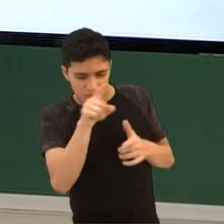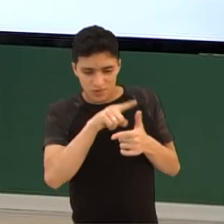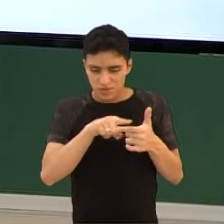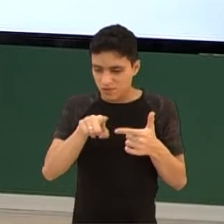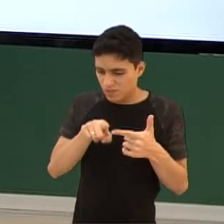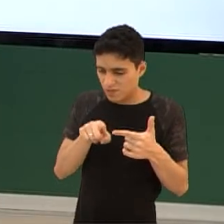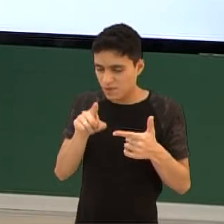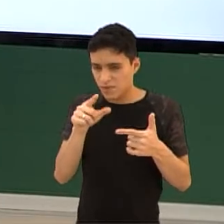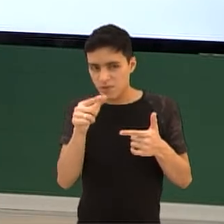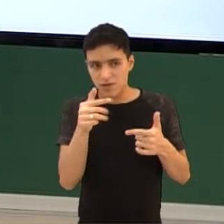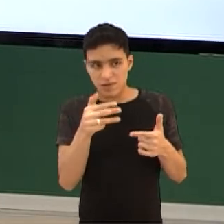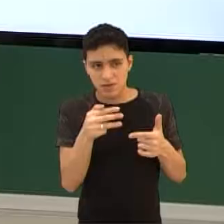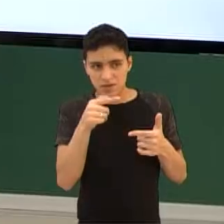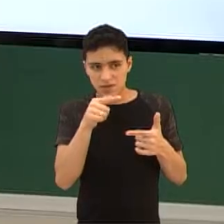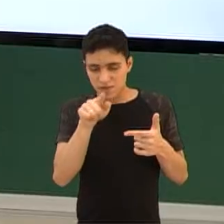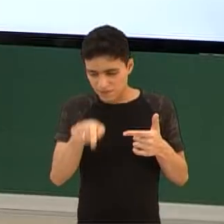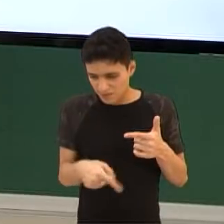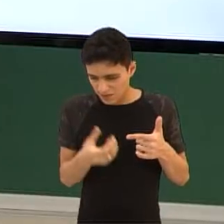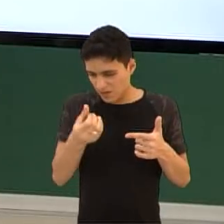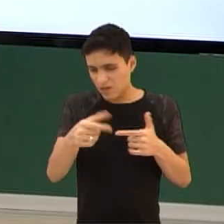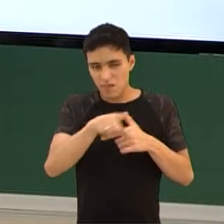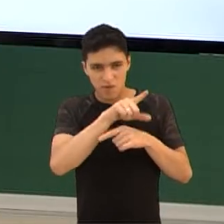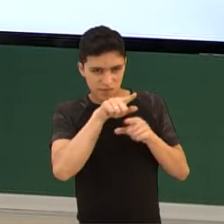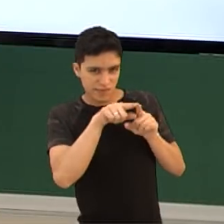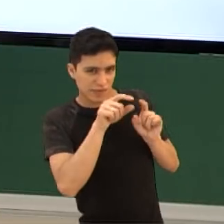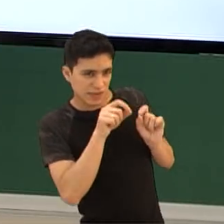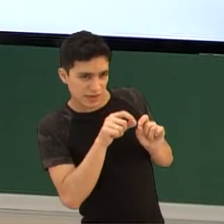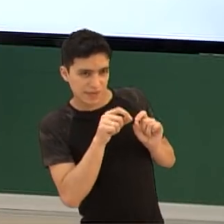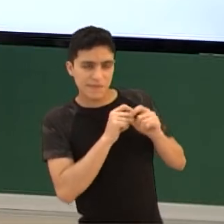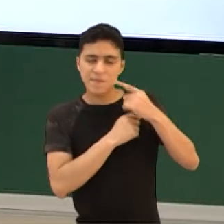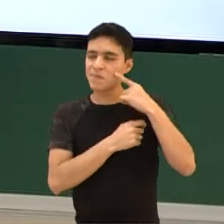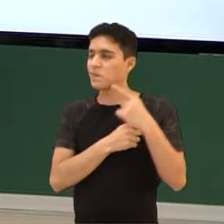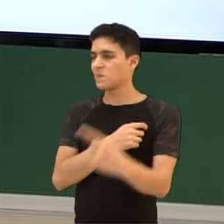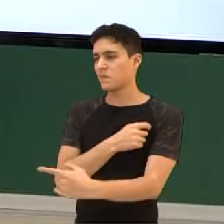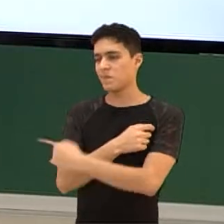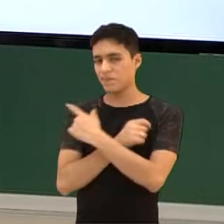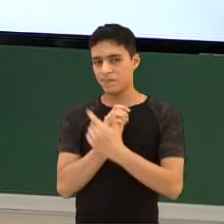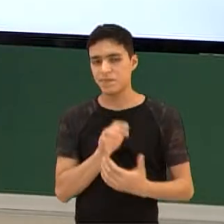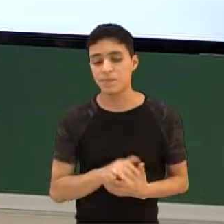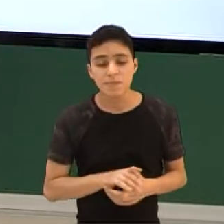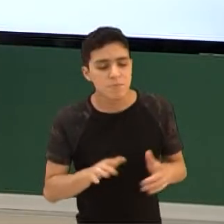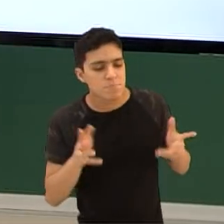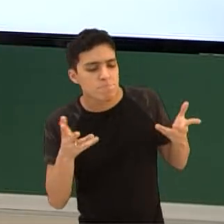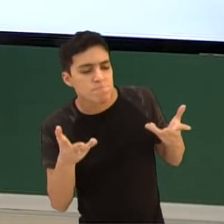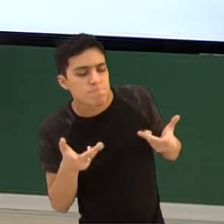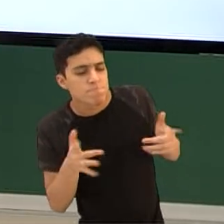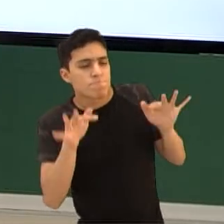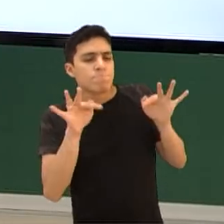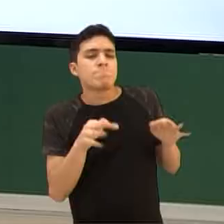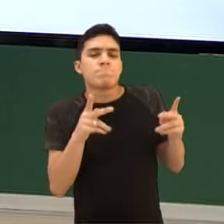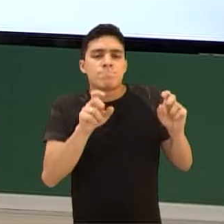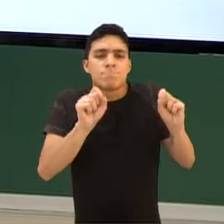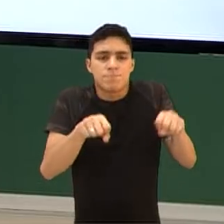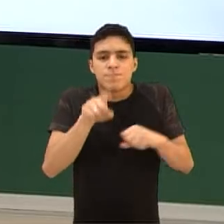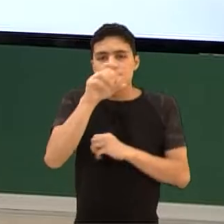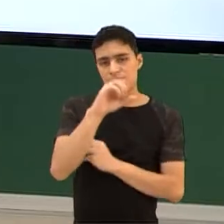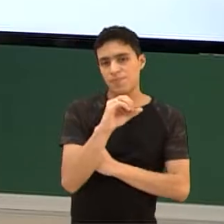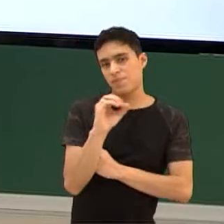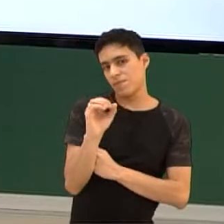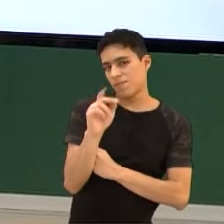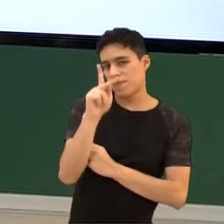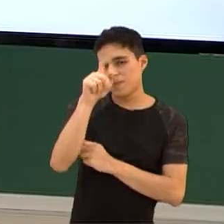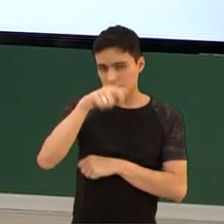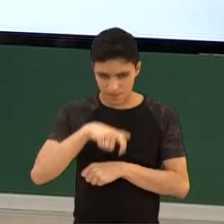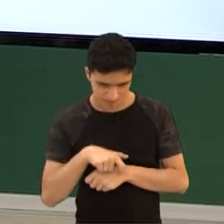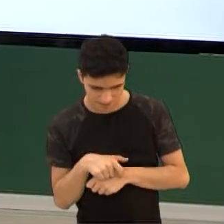por 3,6. Da mesma forma como eu fiz aqui. A velocidade final da motocicleta é 90 km por hora. Eu